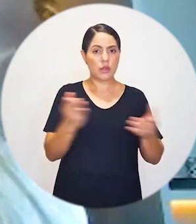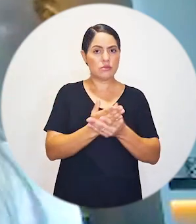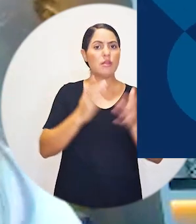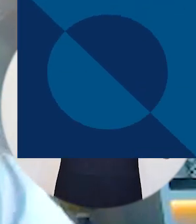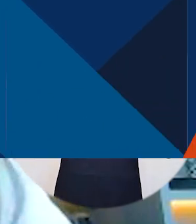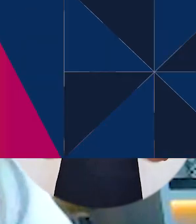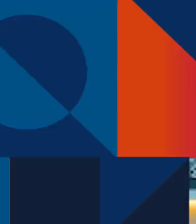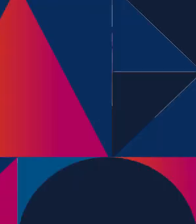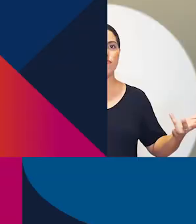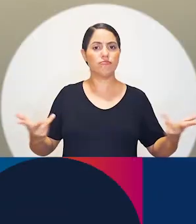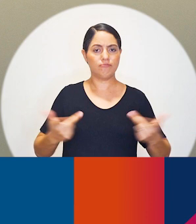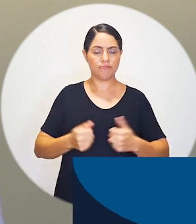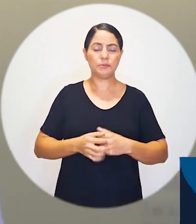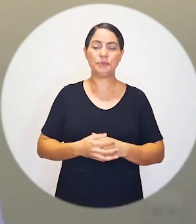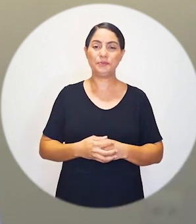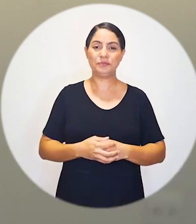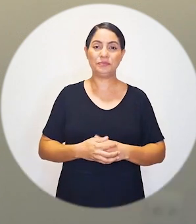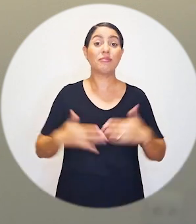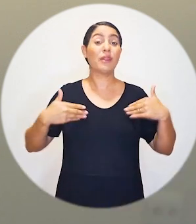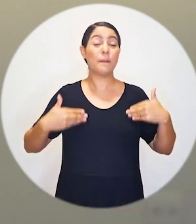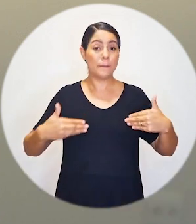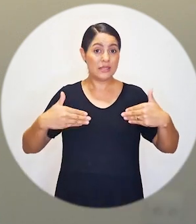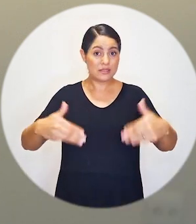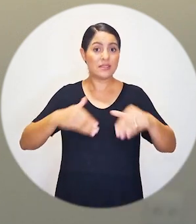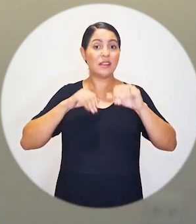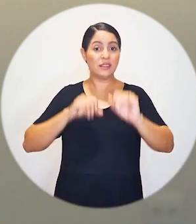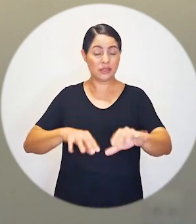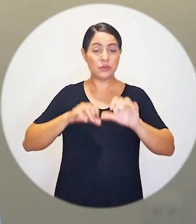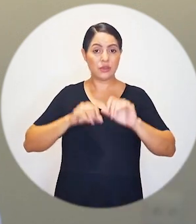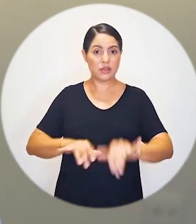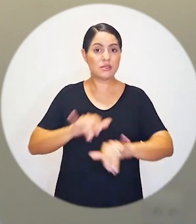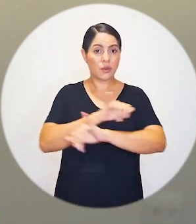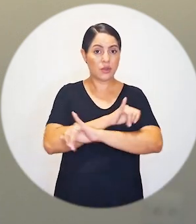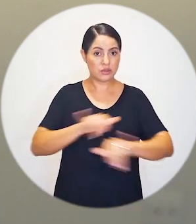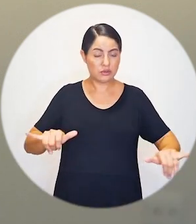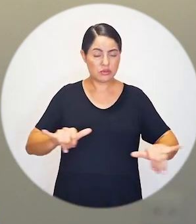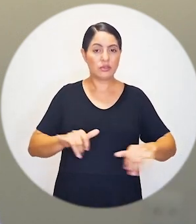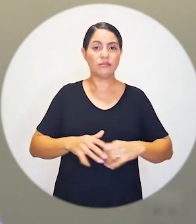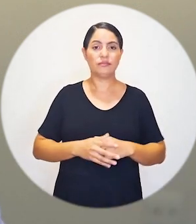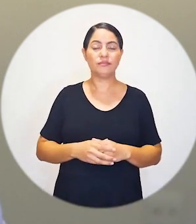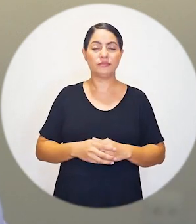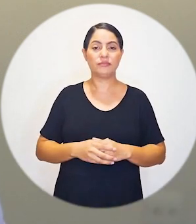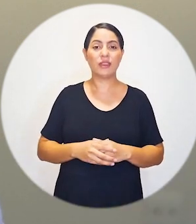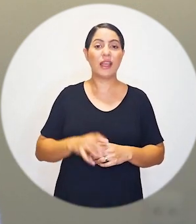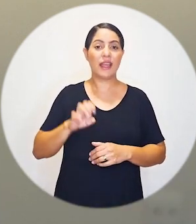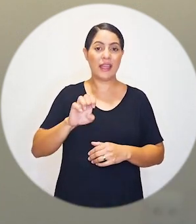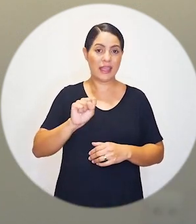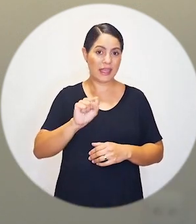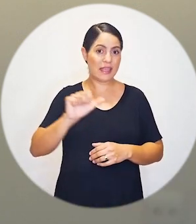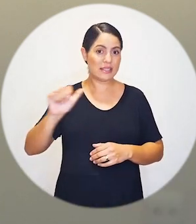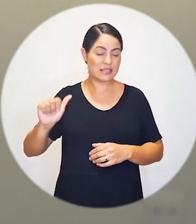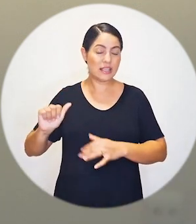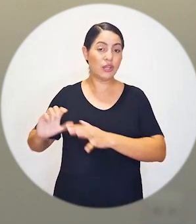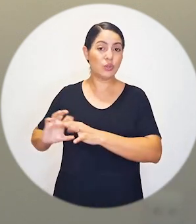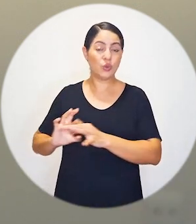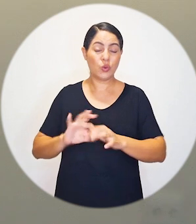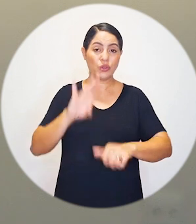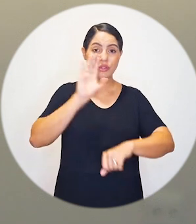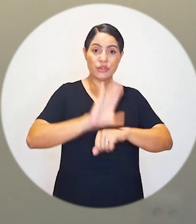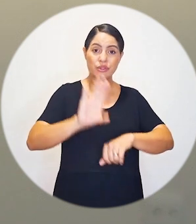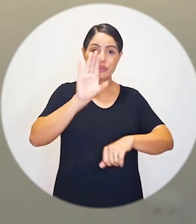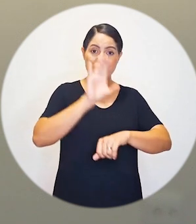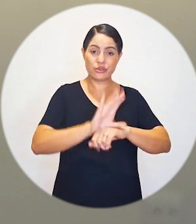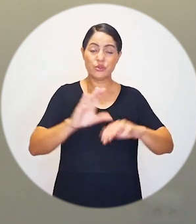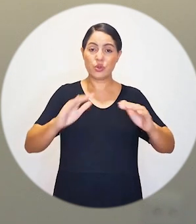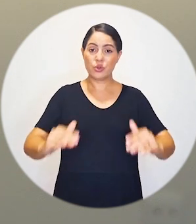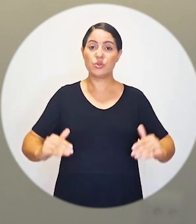processos éticos, né? O Ministério da Educação autorizou a Faculdade Escola Superior de Advocacia da UAB Nacional para ofertar